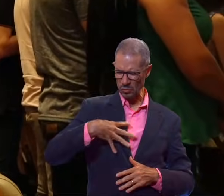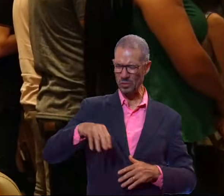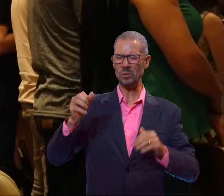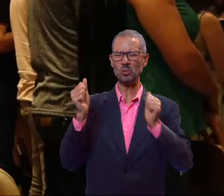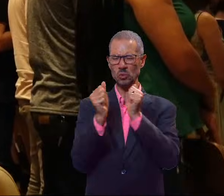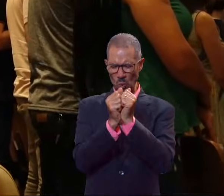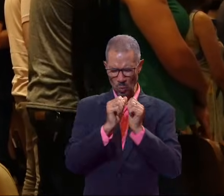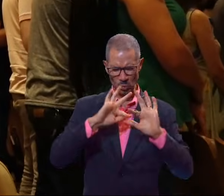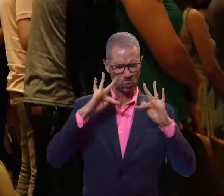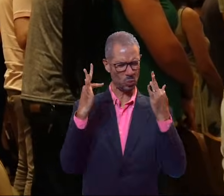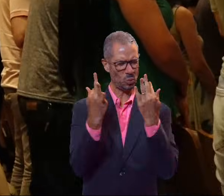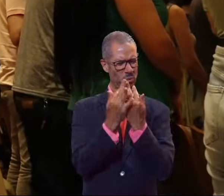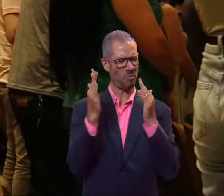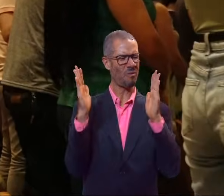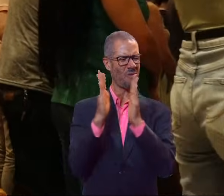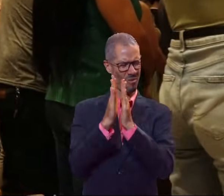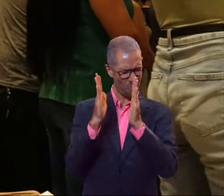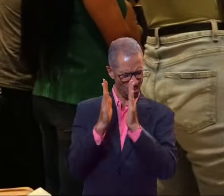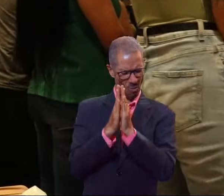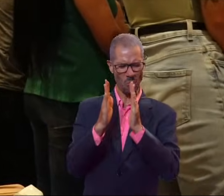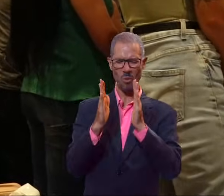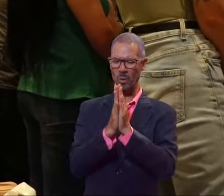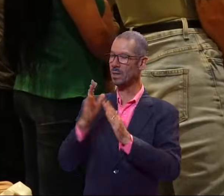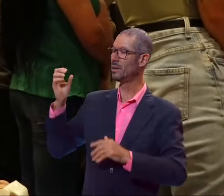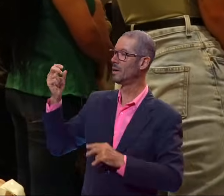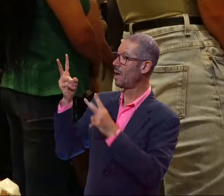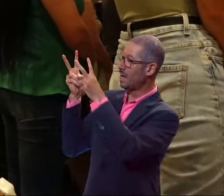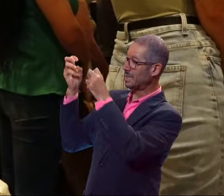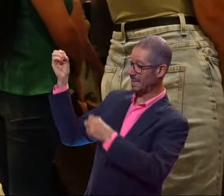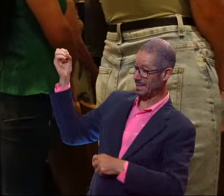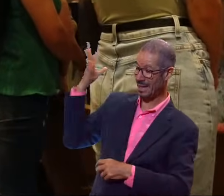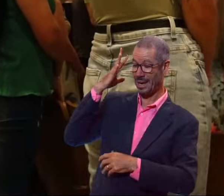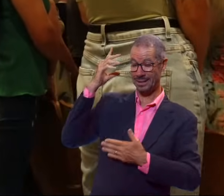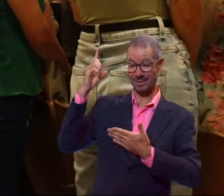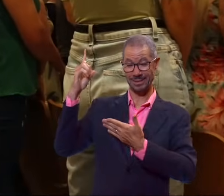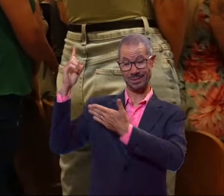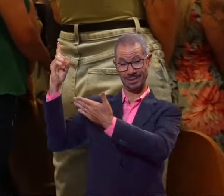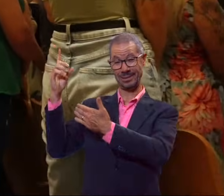você, você vai receber graça de Deus.